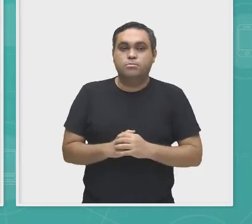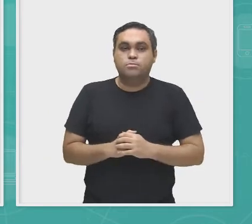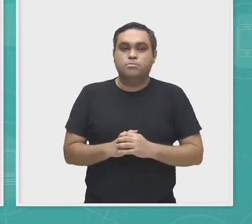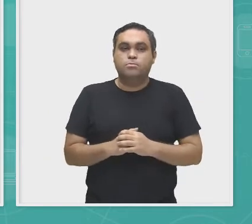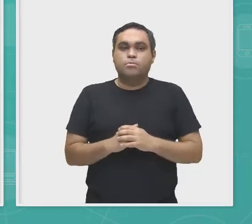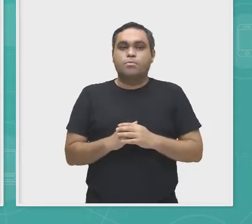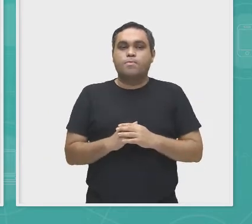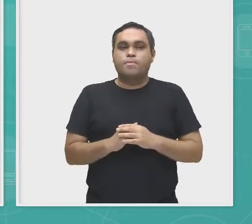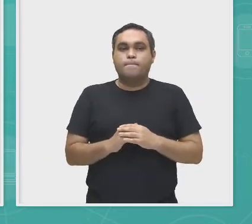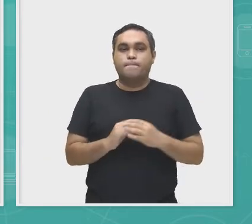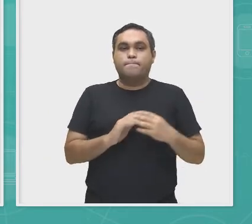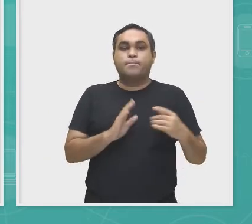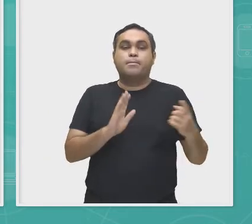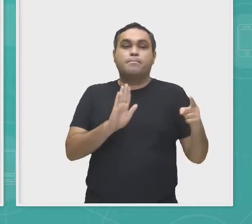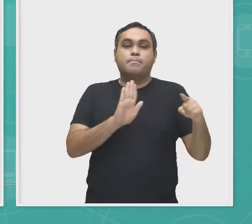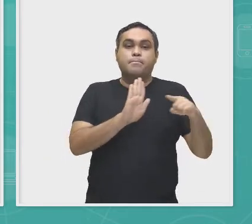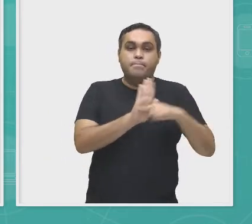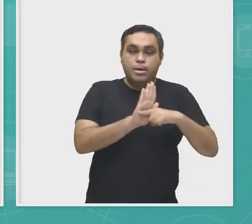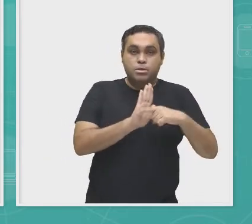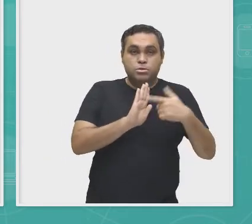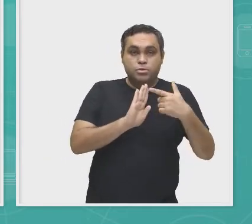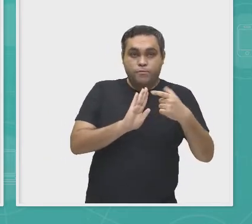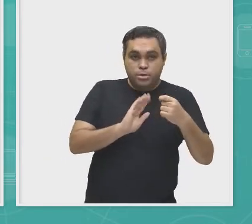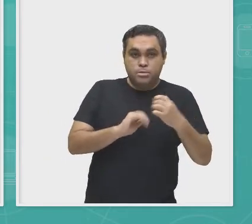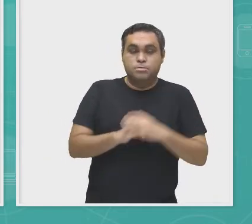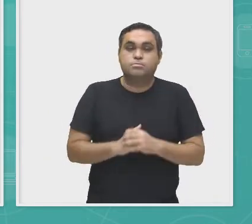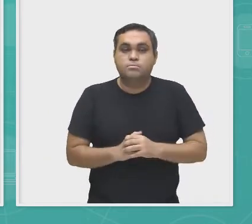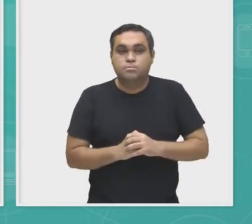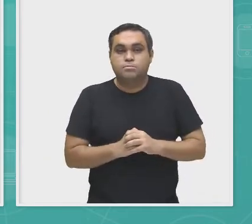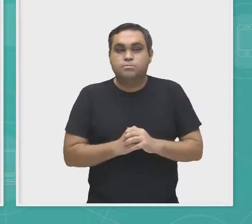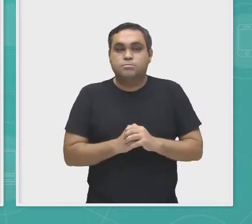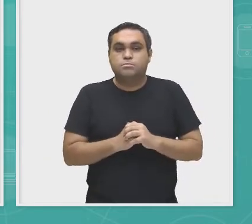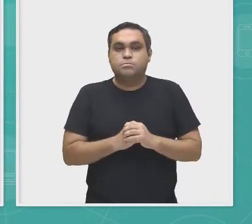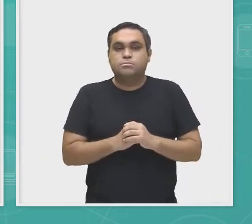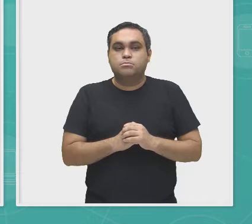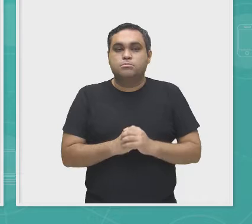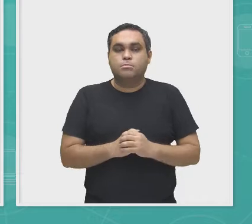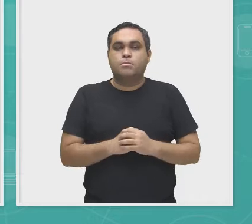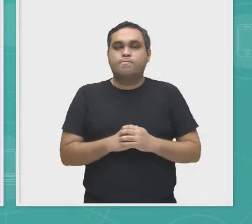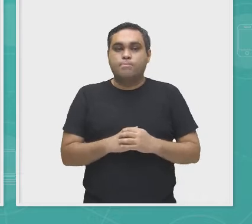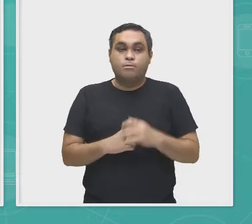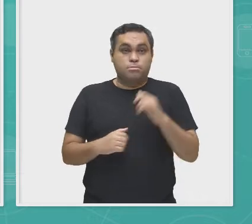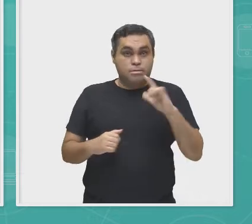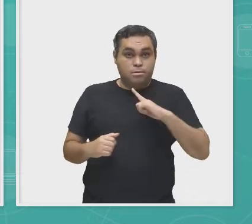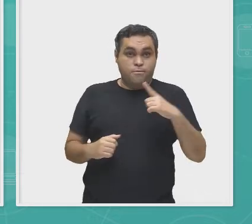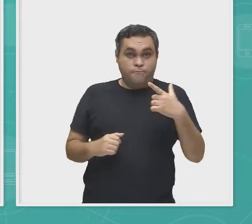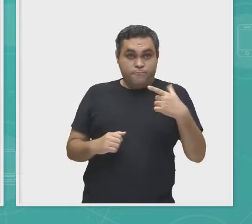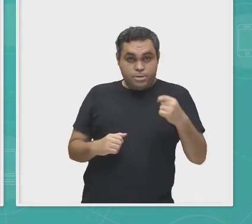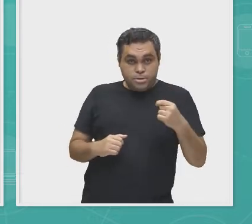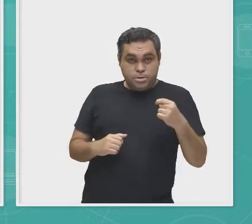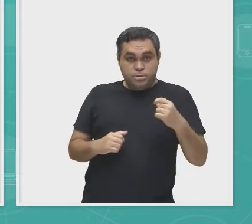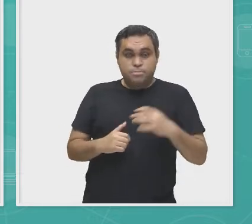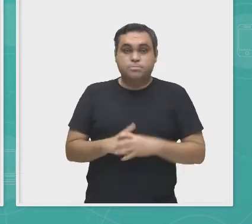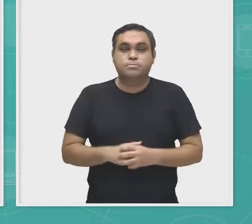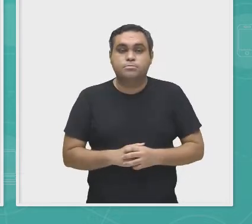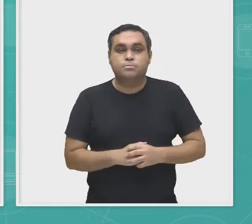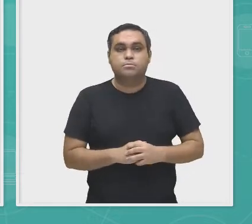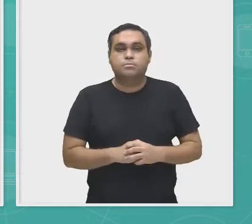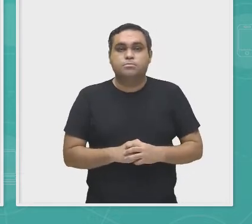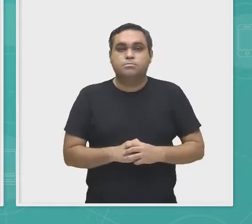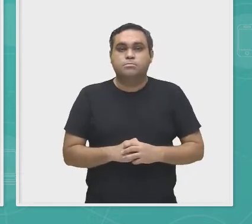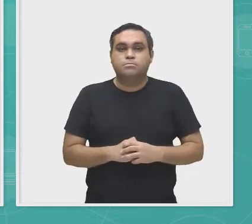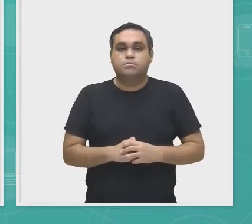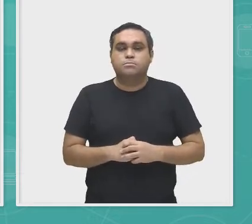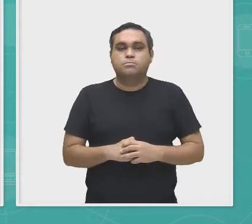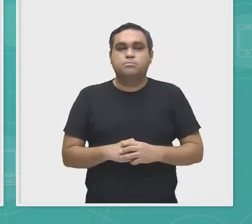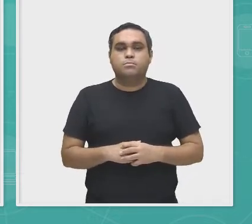20? 20, O módulo é a distância que o número se encontra da origem, independente, na reta real, independente de ser